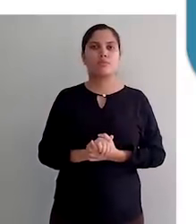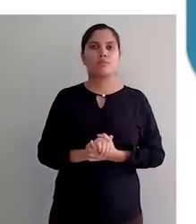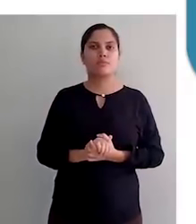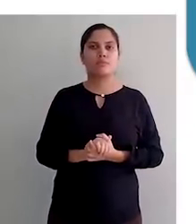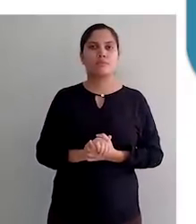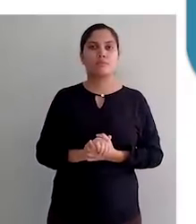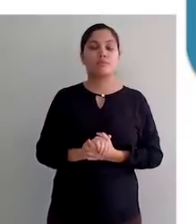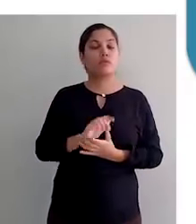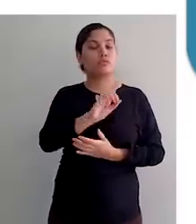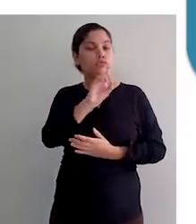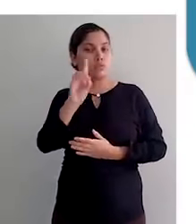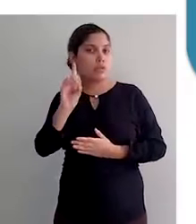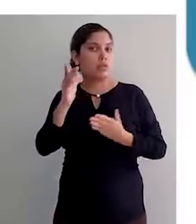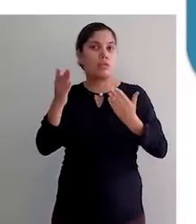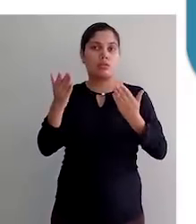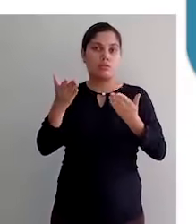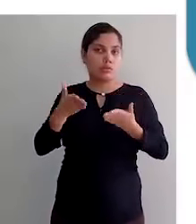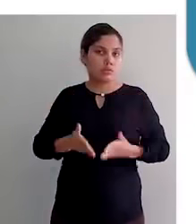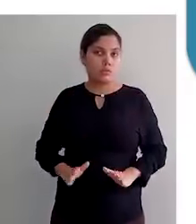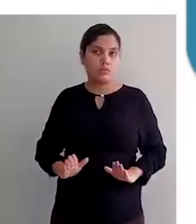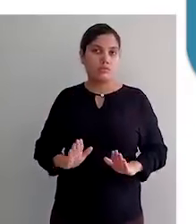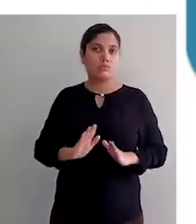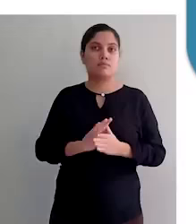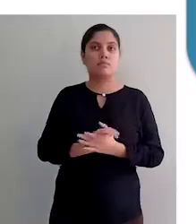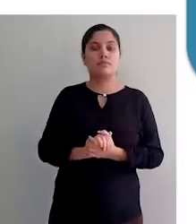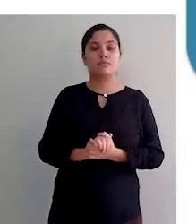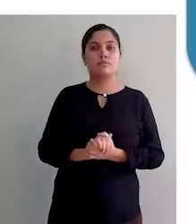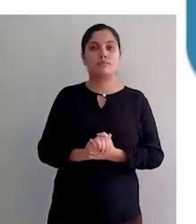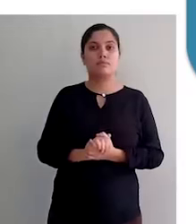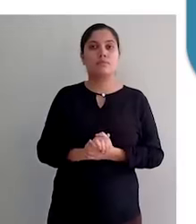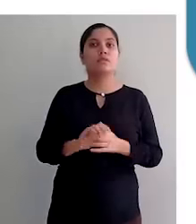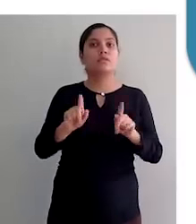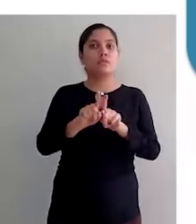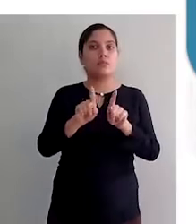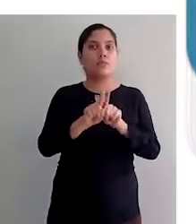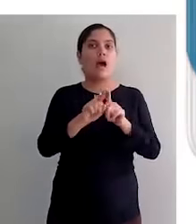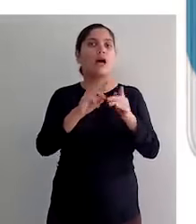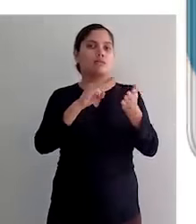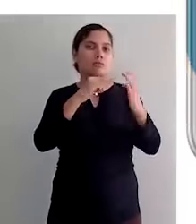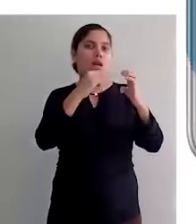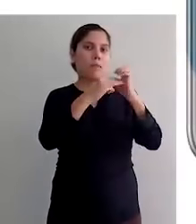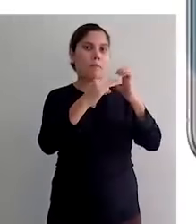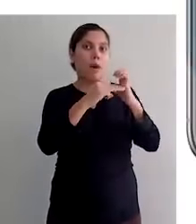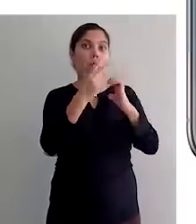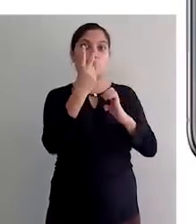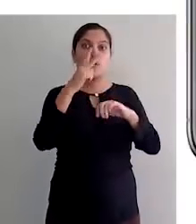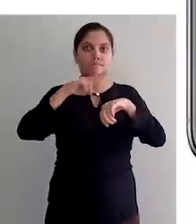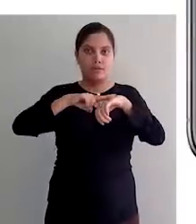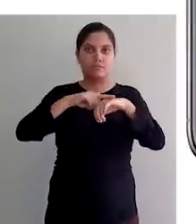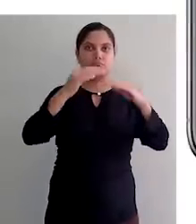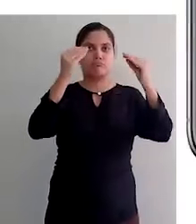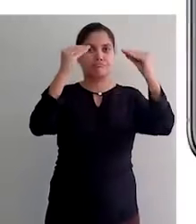a data de nascimento e o seu e-mail duas vezes.